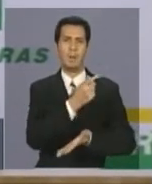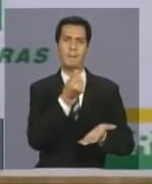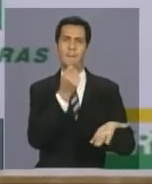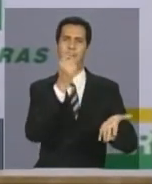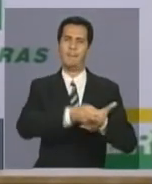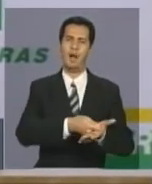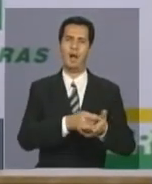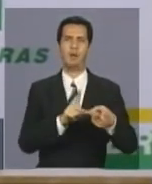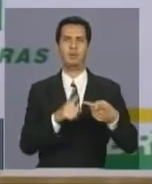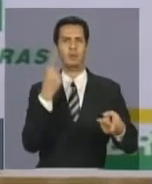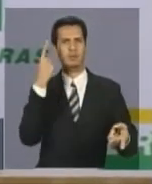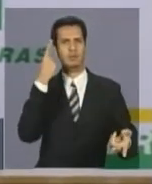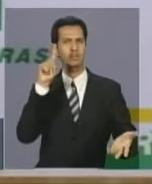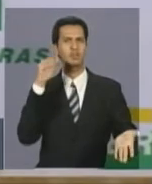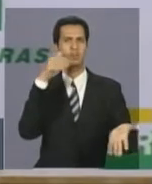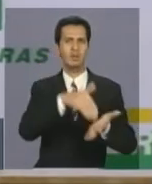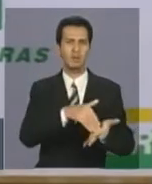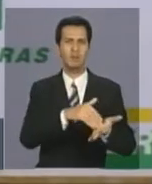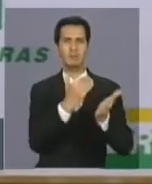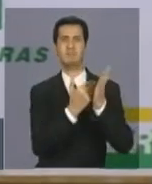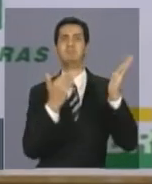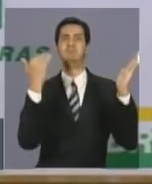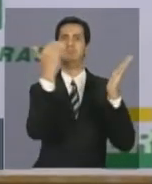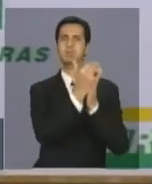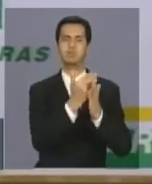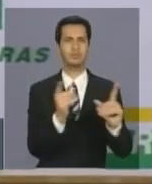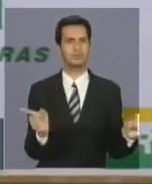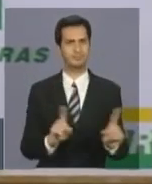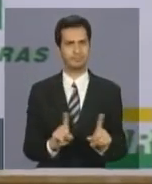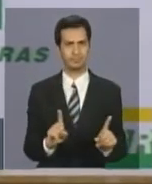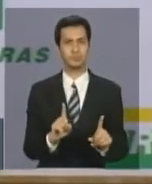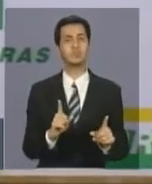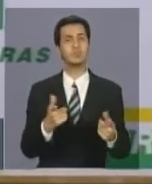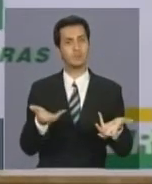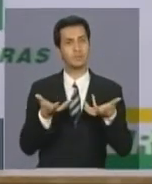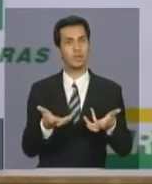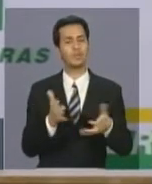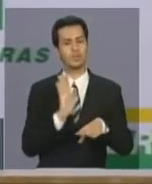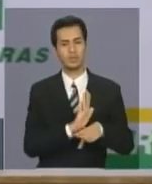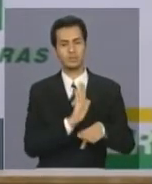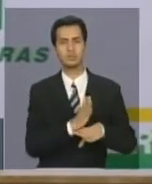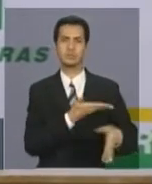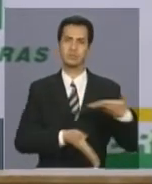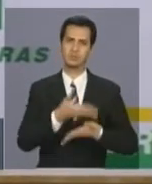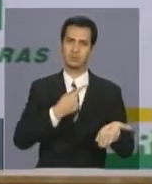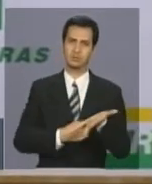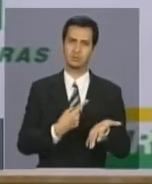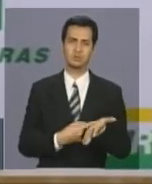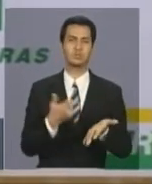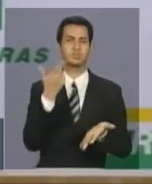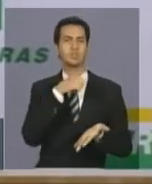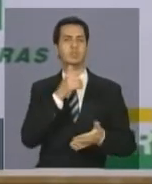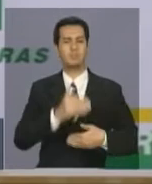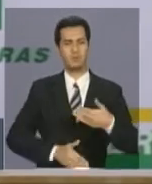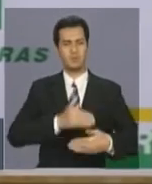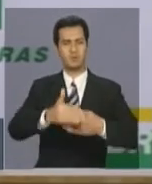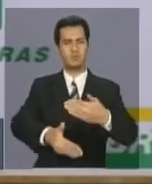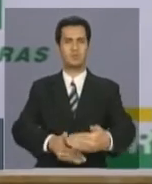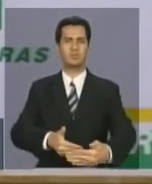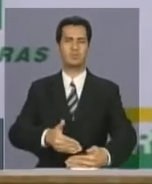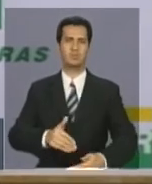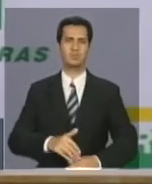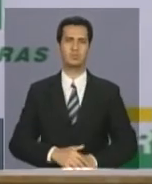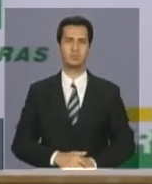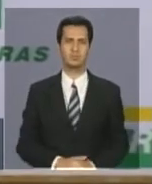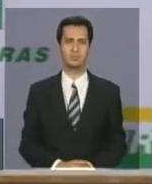prazo possam vir a dificultar o crescimento da nossa produção, da nossa